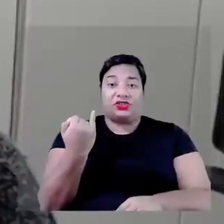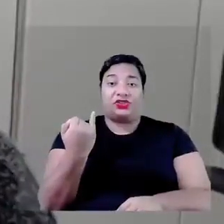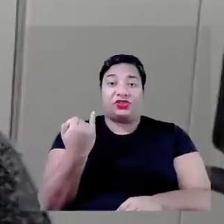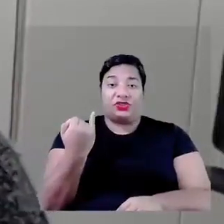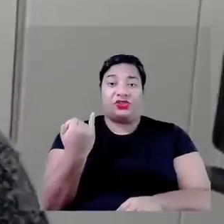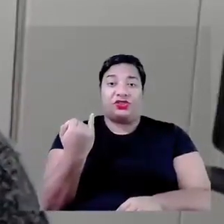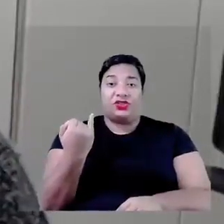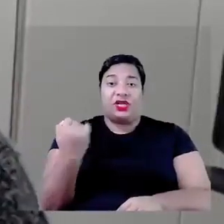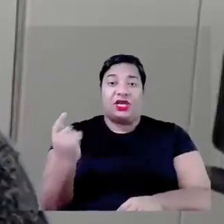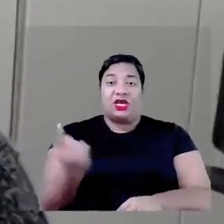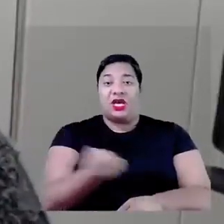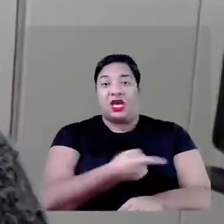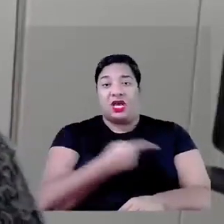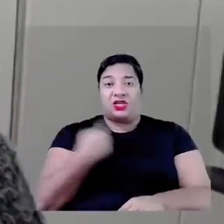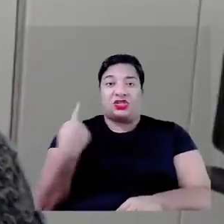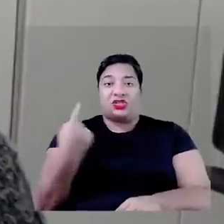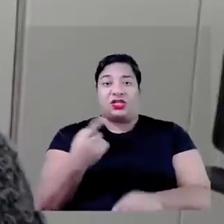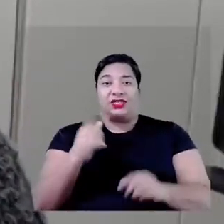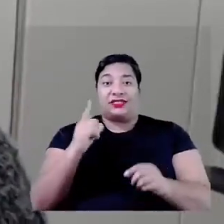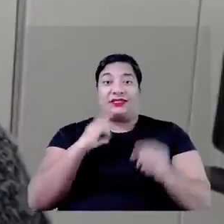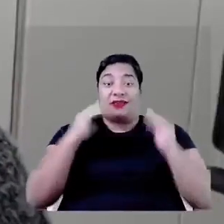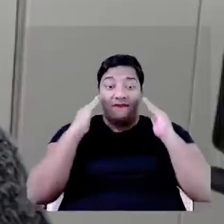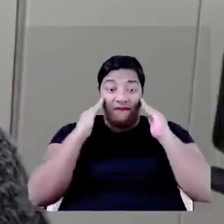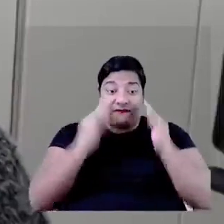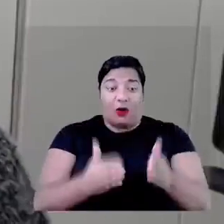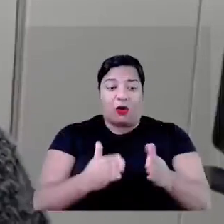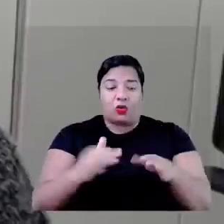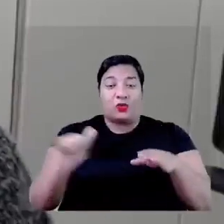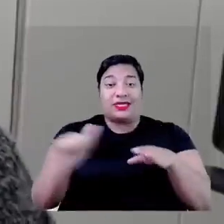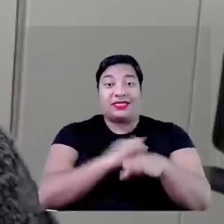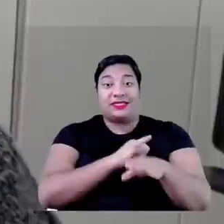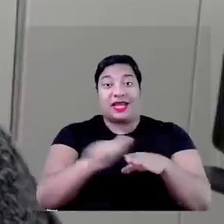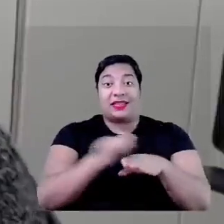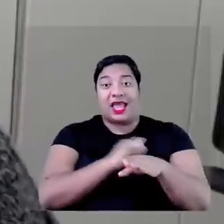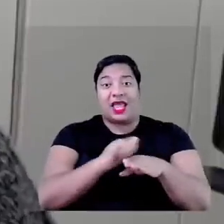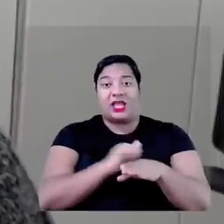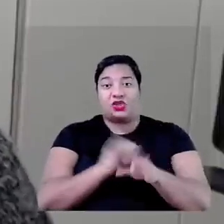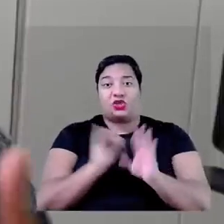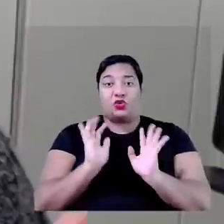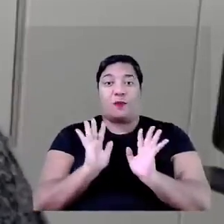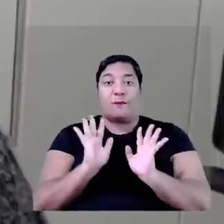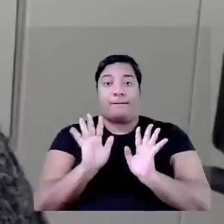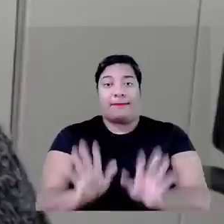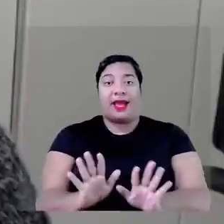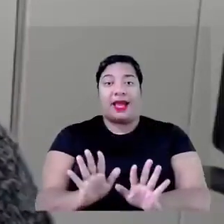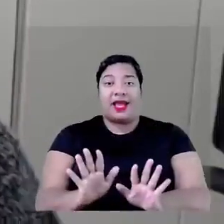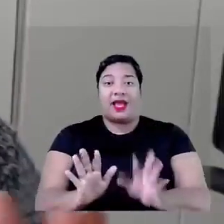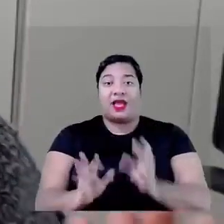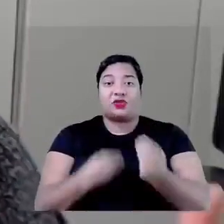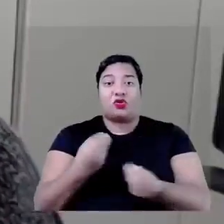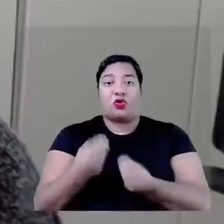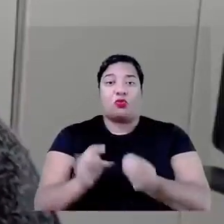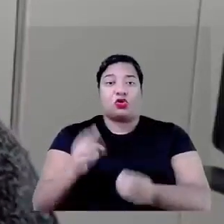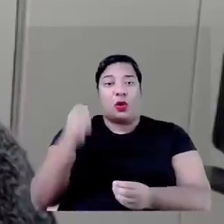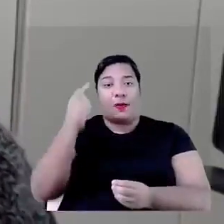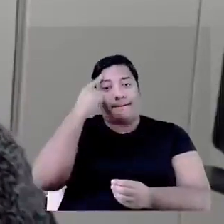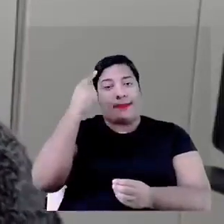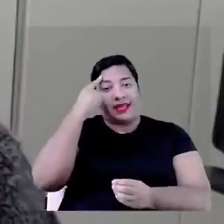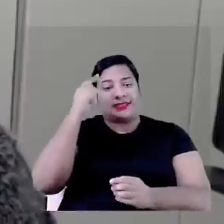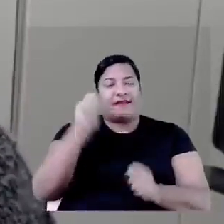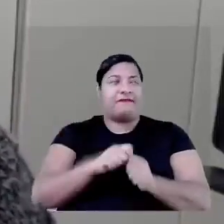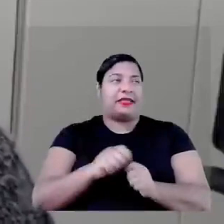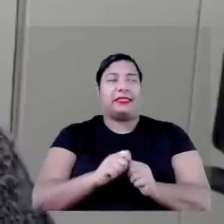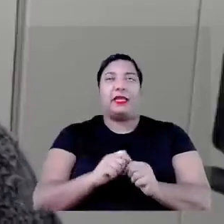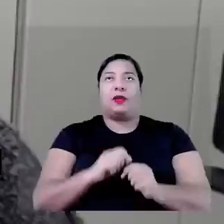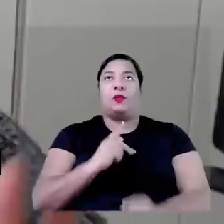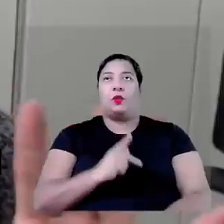a gente focar em ações estratégicas, mas não sob uma ótica de simplesmente construir um plano de ação